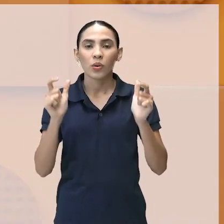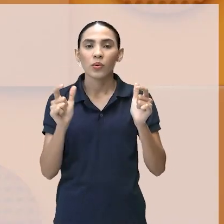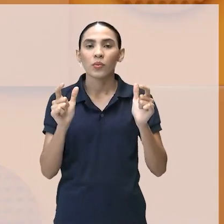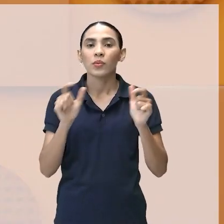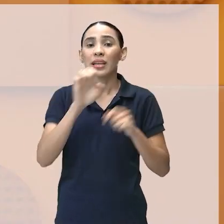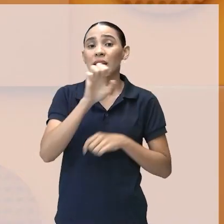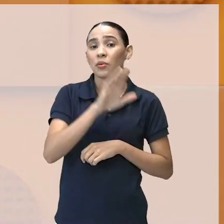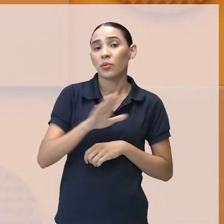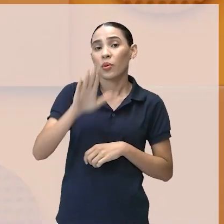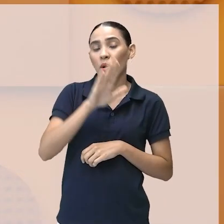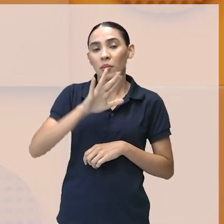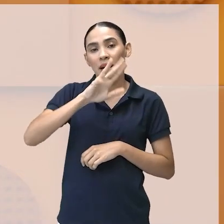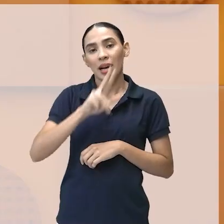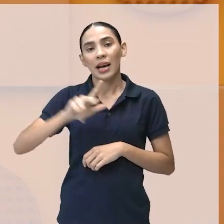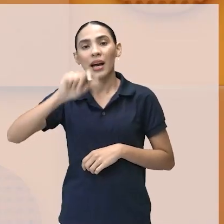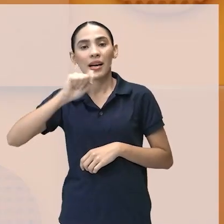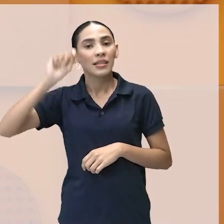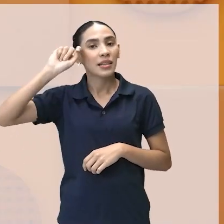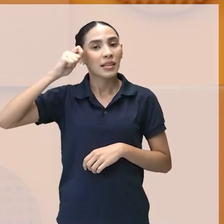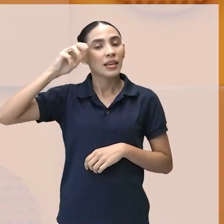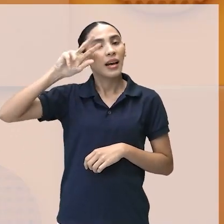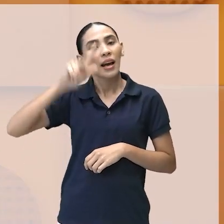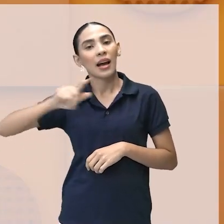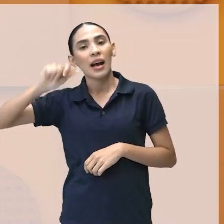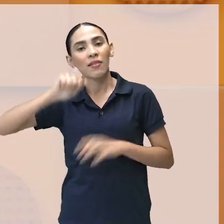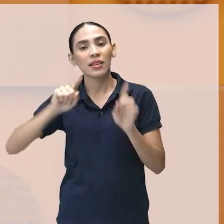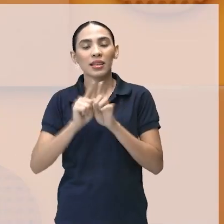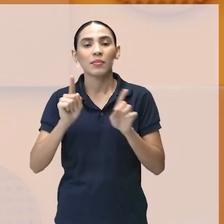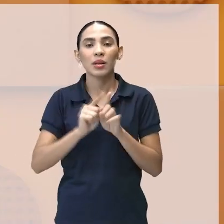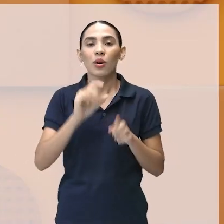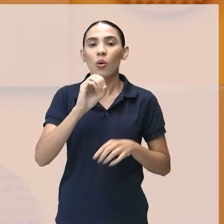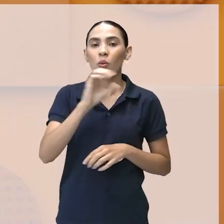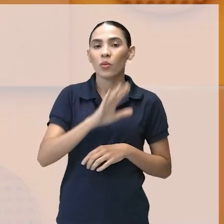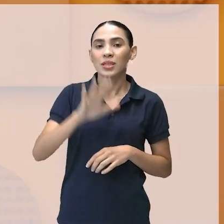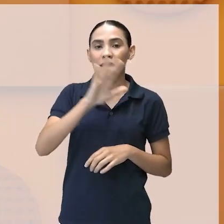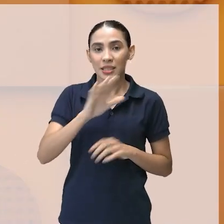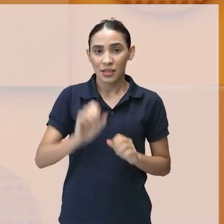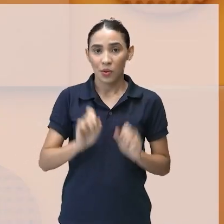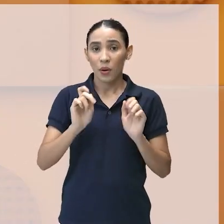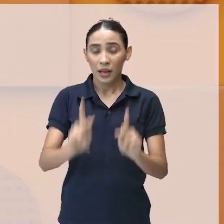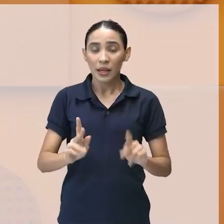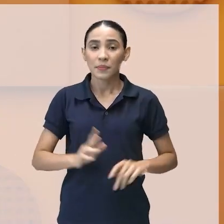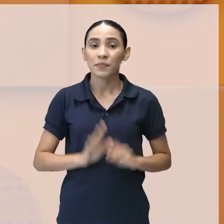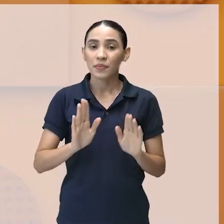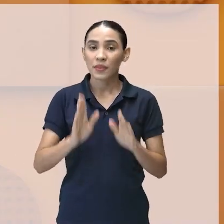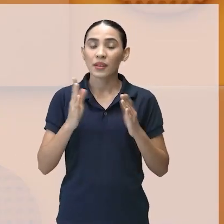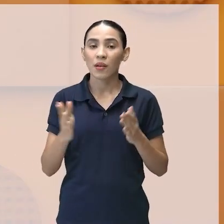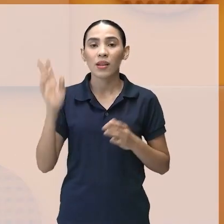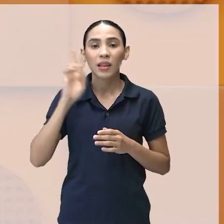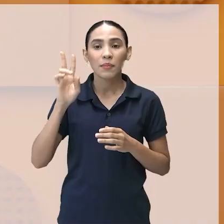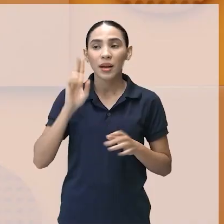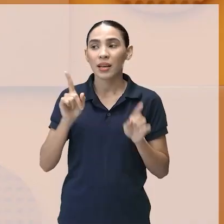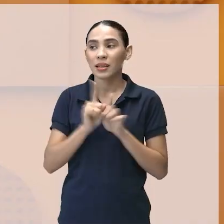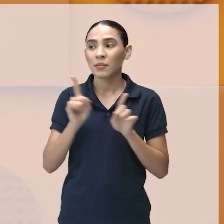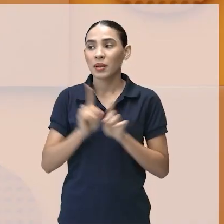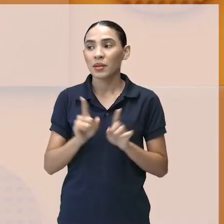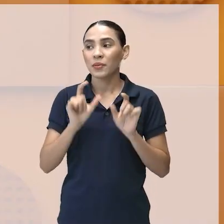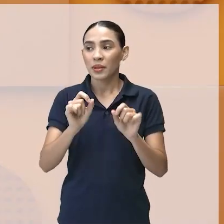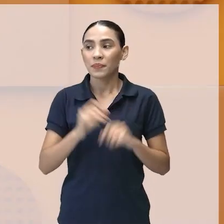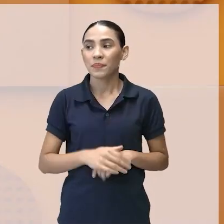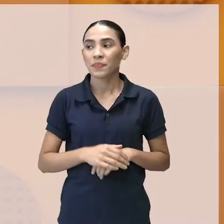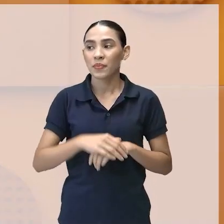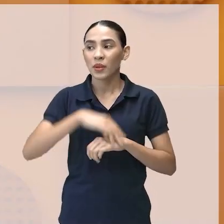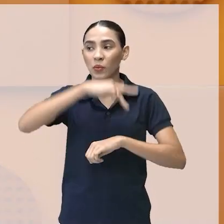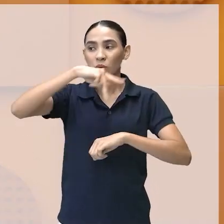com a Europa, a Ásia, a África e a Oceania, ok? Então vamos relembrar aí sobre